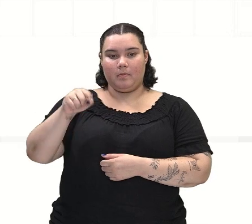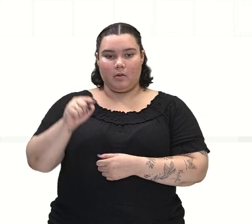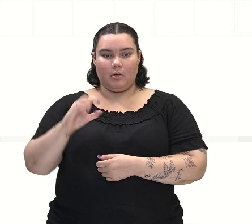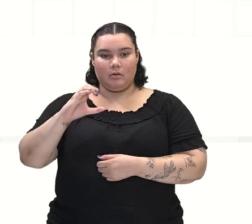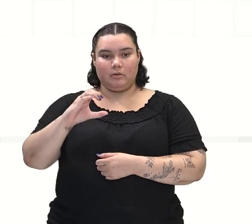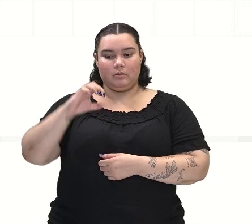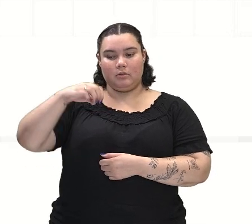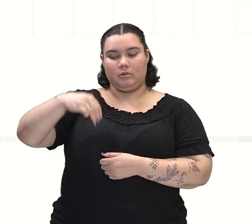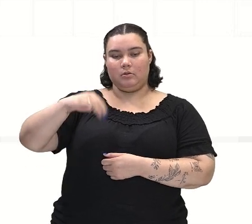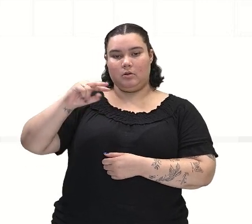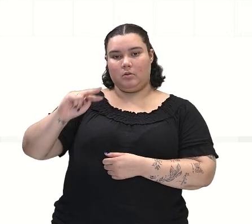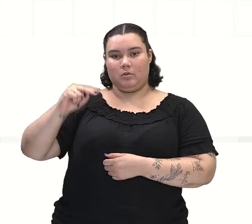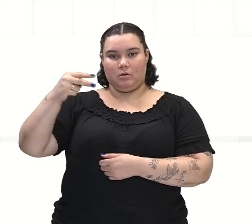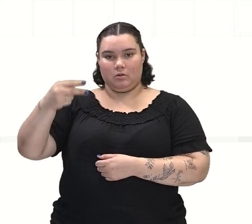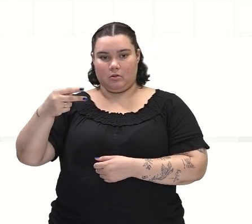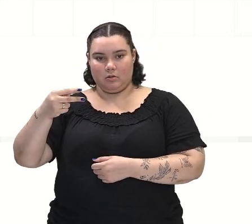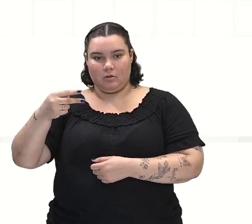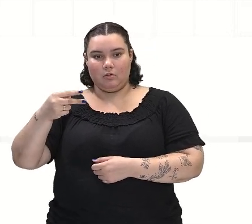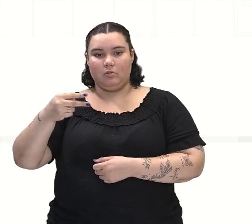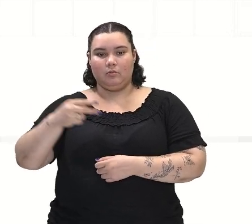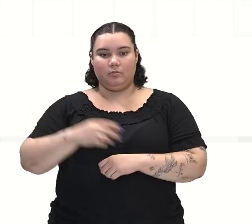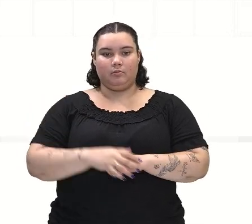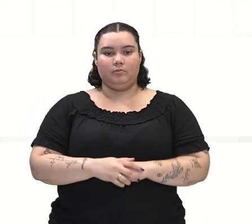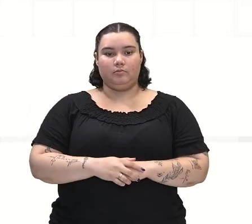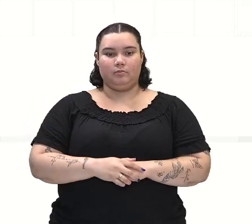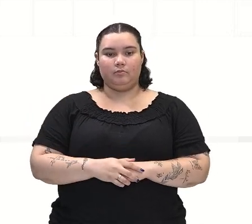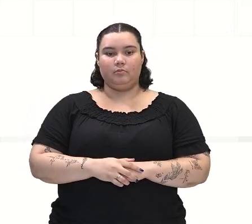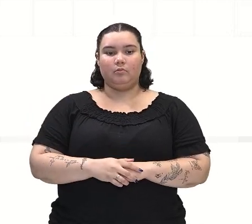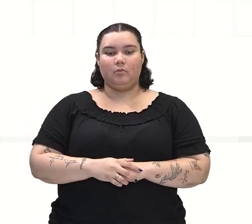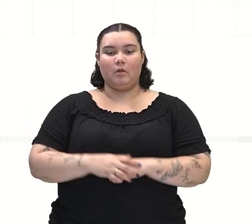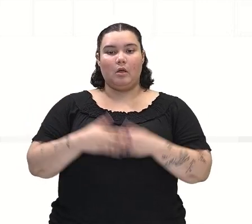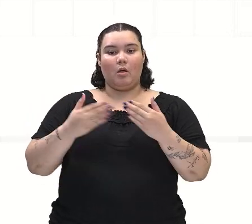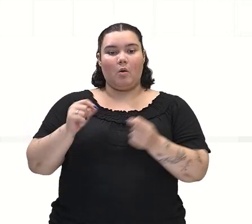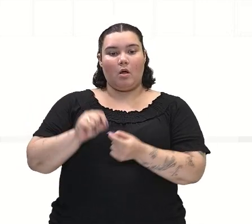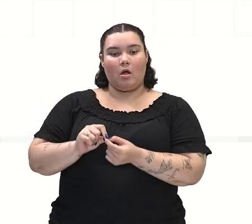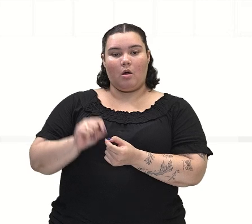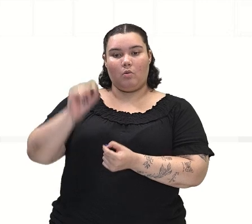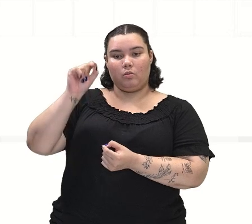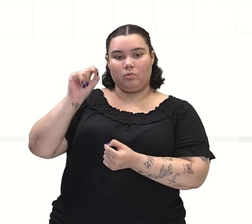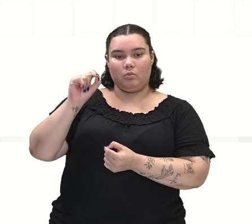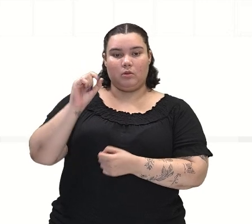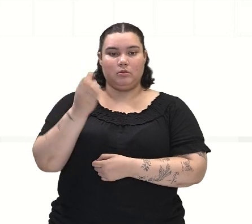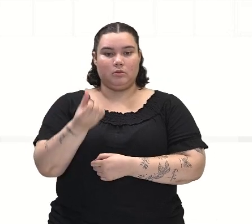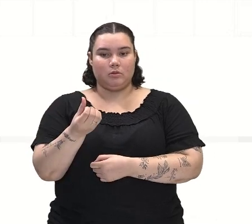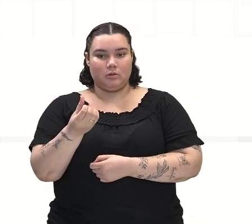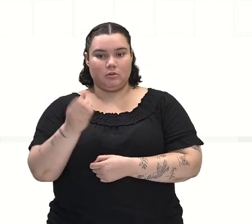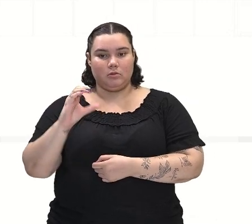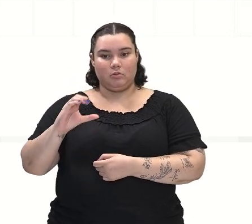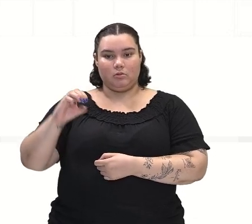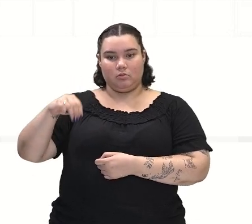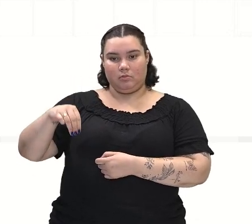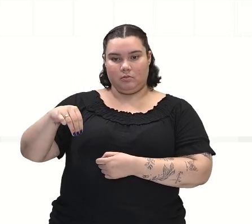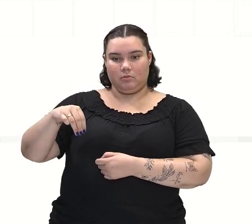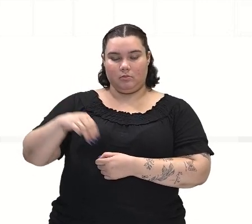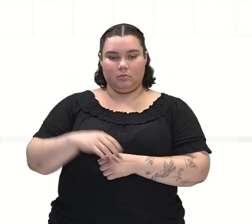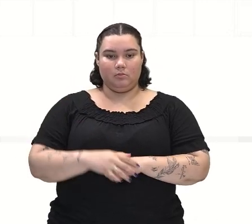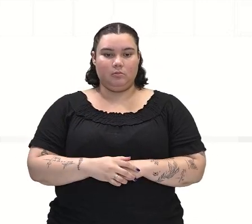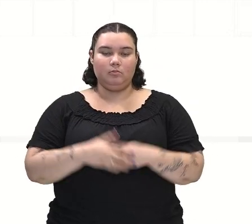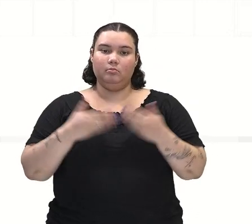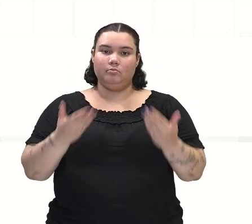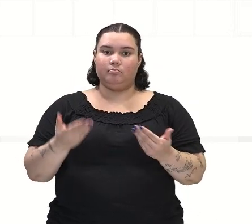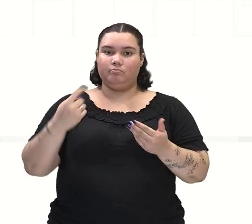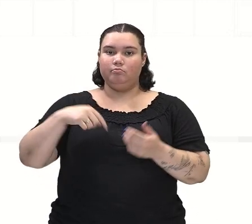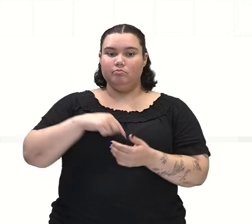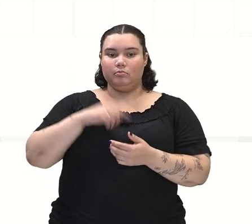centímetros ao quadrado e a altura é de 6 centímetros. Então, para resolver